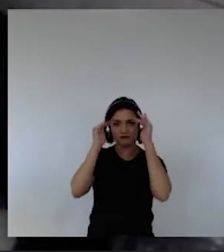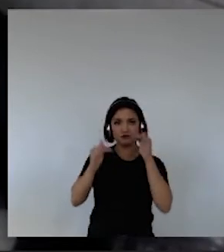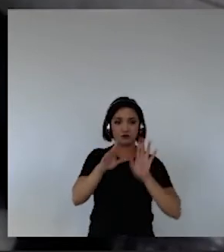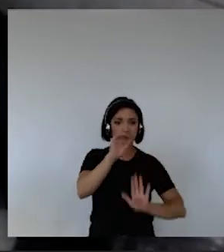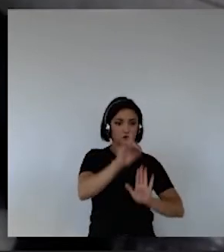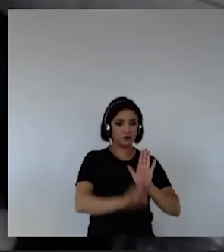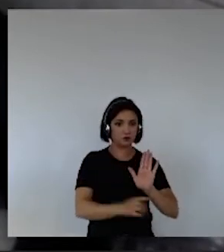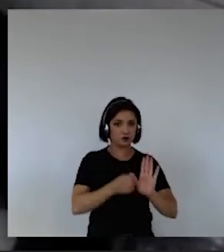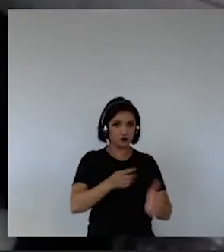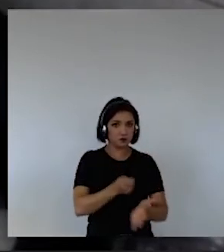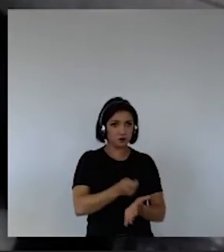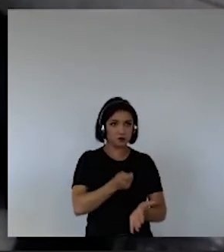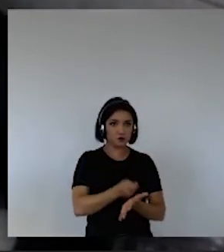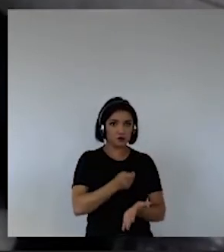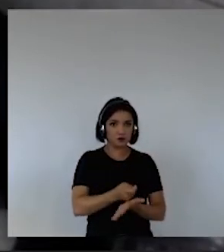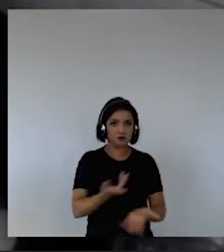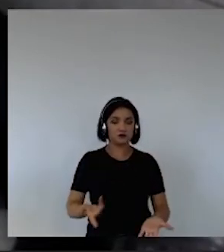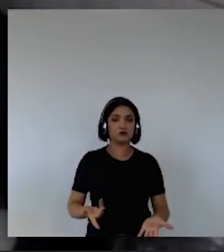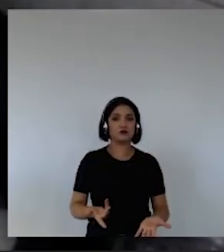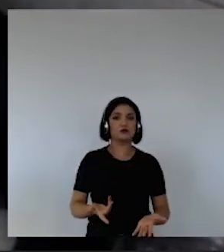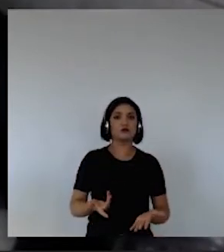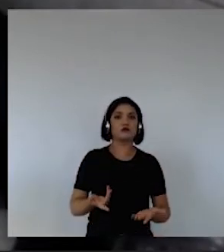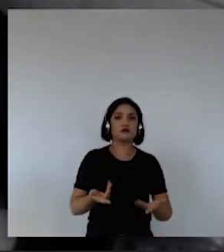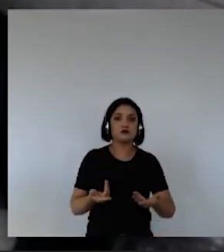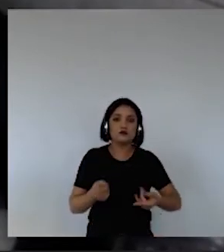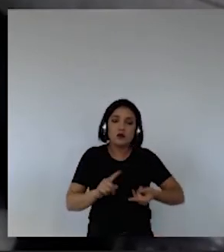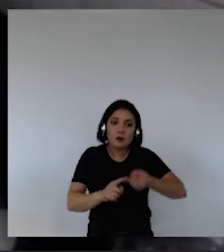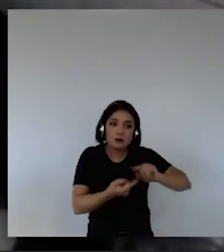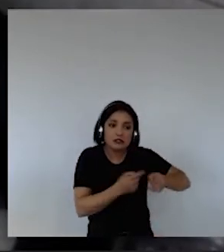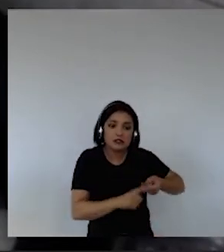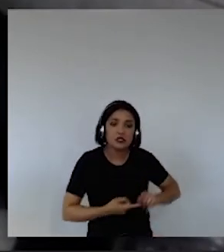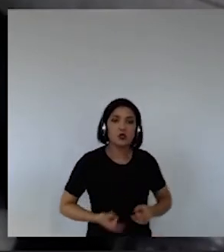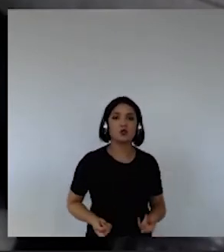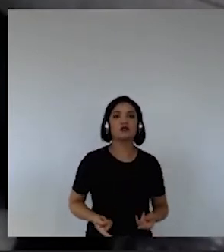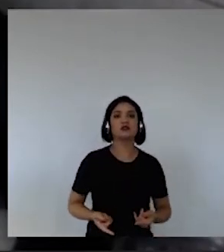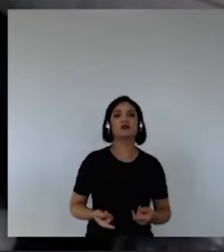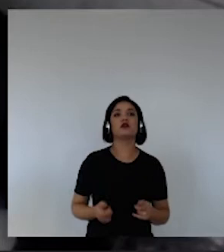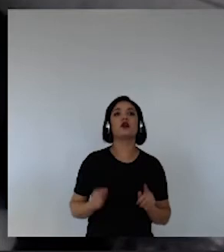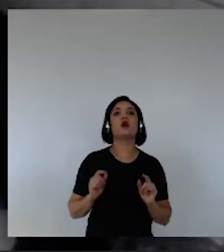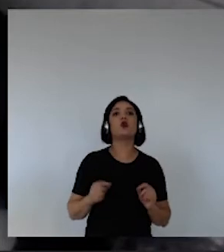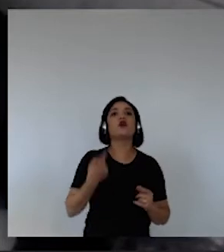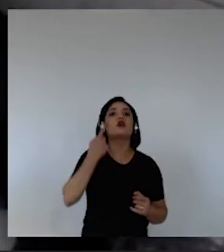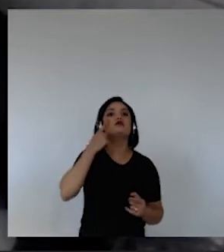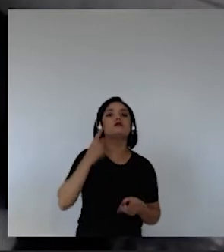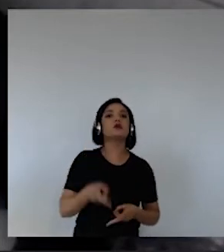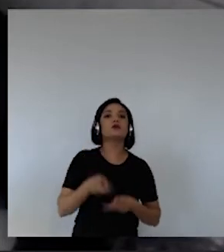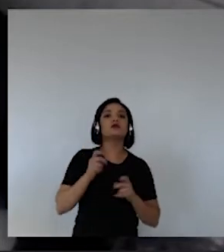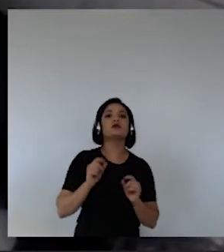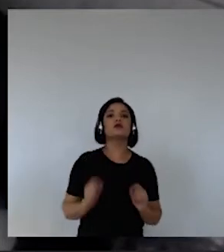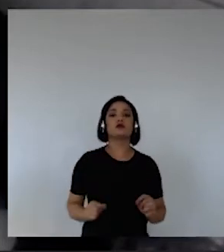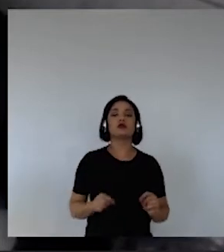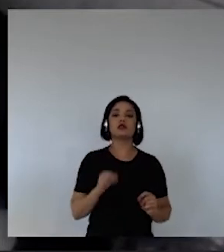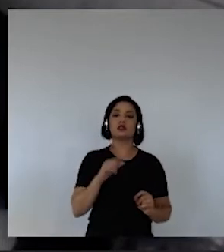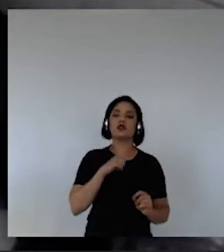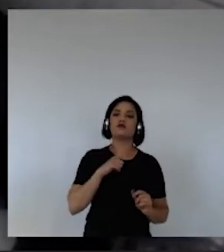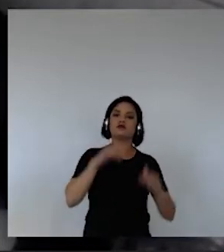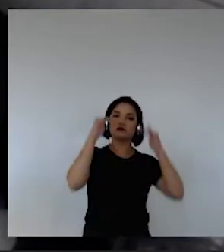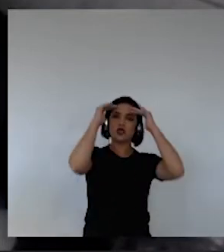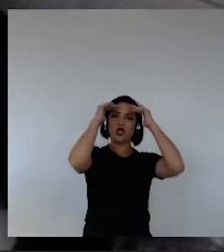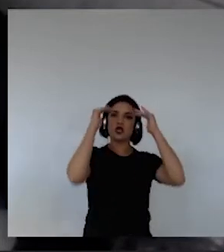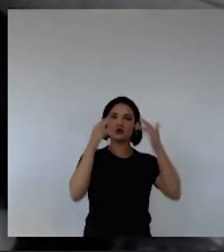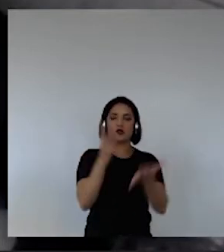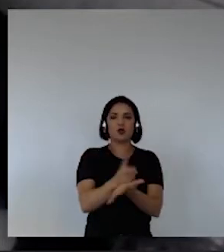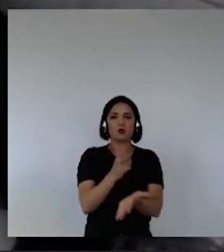ou obrigação ou dever de negociar ou renegociar, o que se deve verificar é se houve respeito